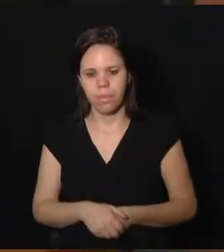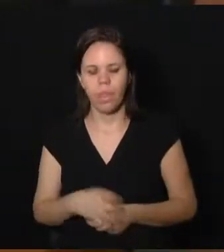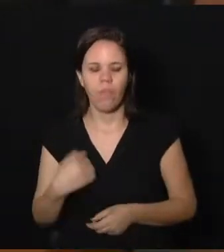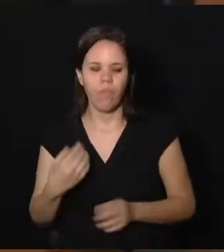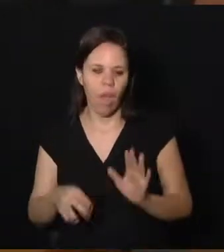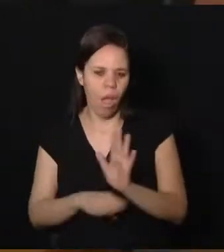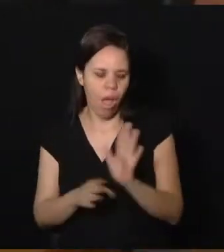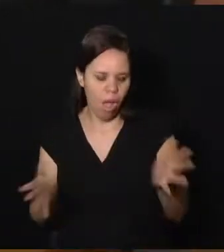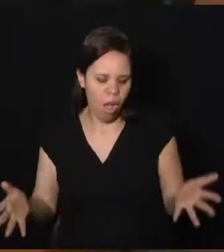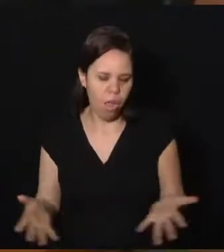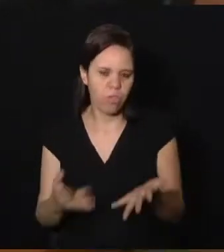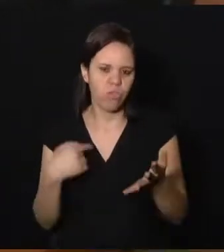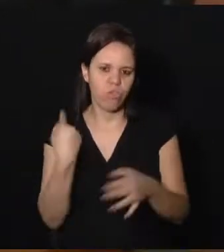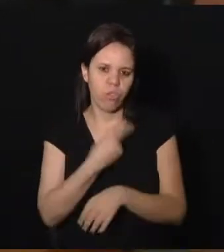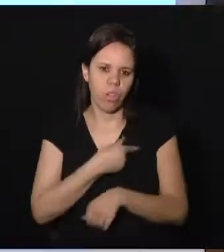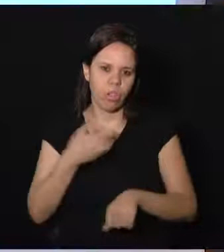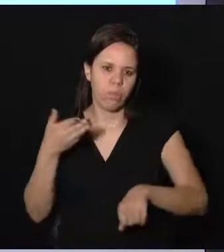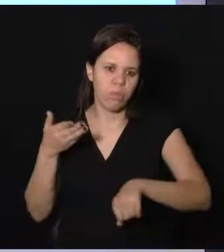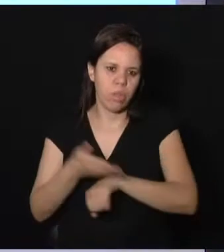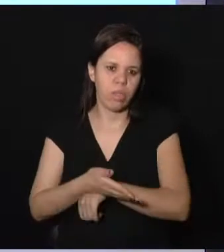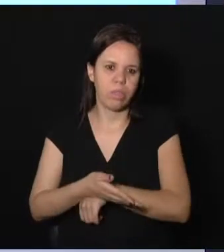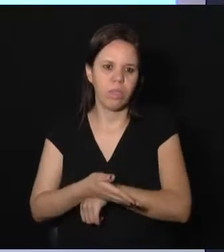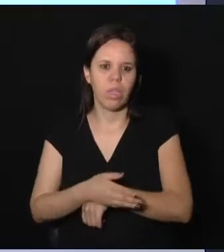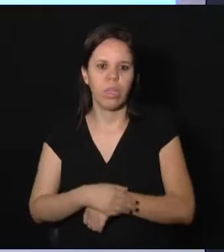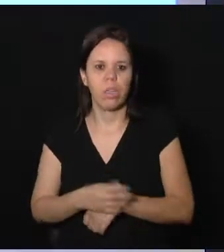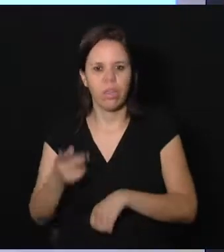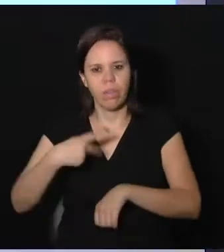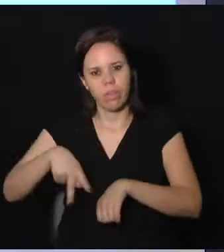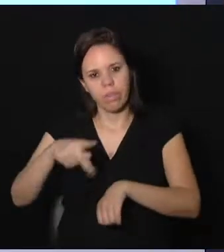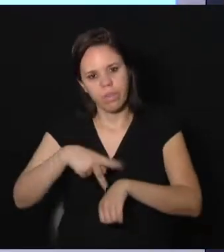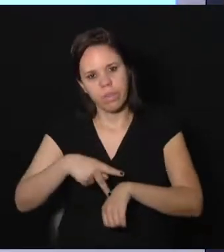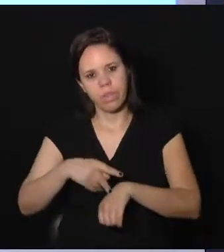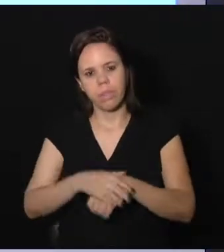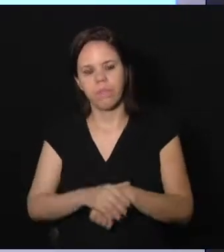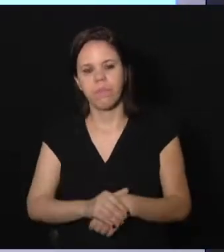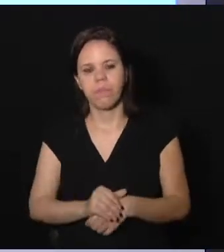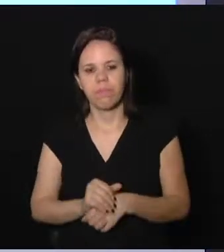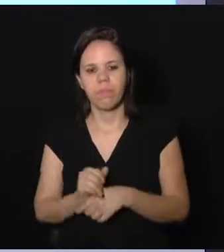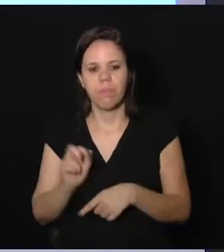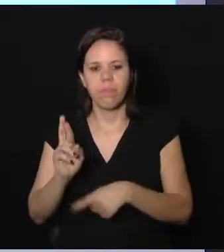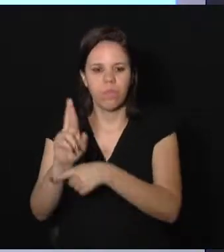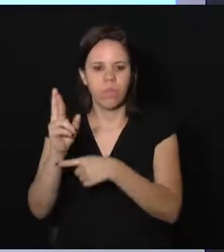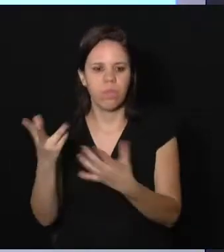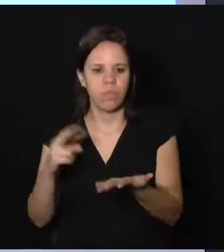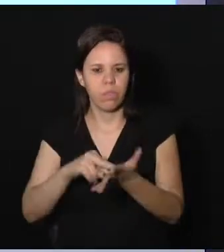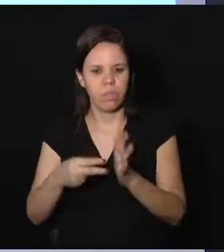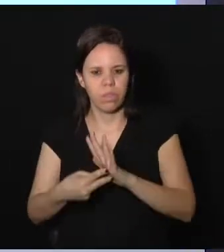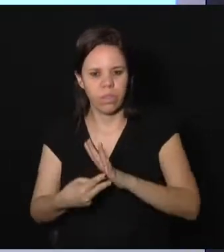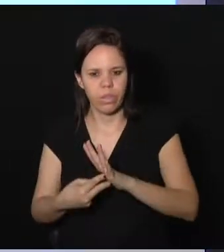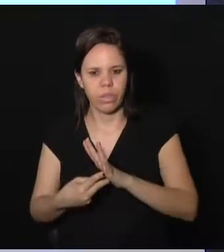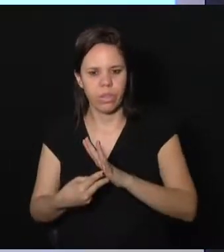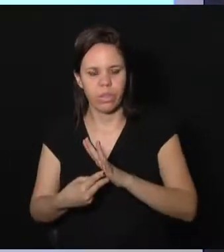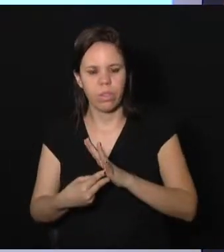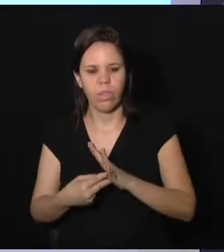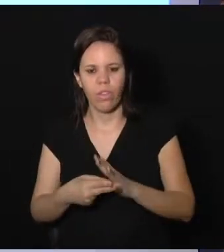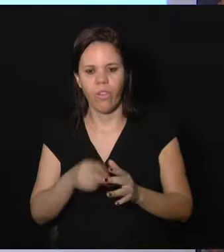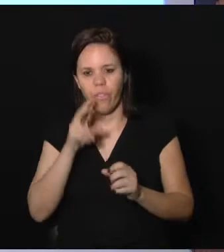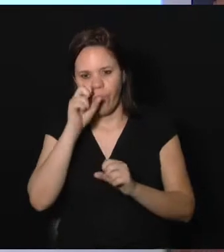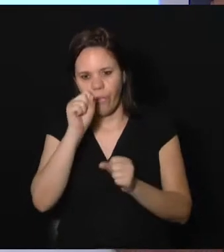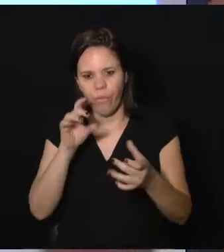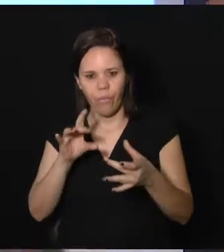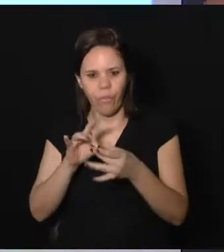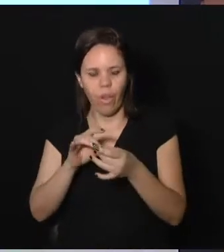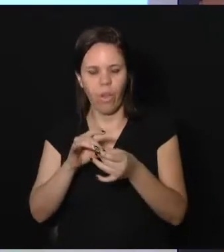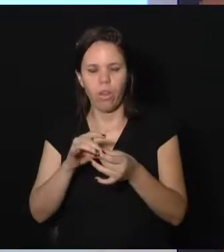credenciar aí a participar de um bloco de países que representam aí tem uma expressividade no comércio